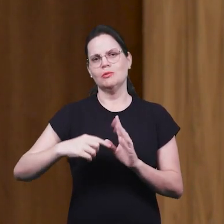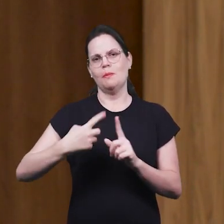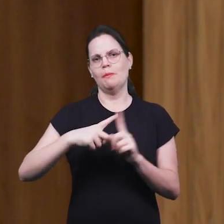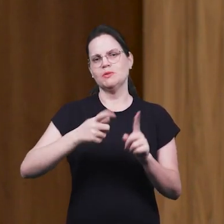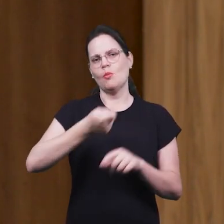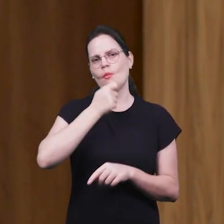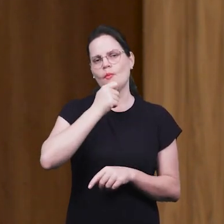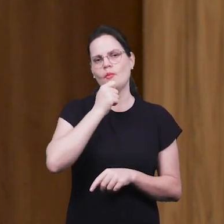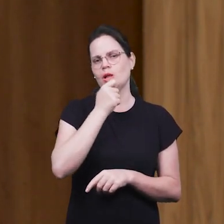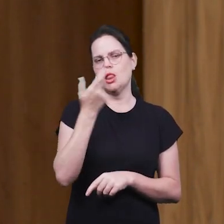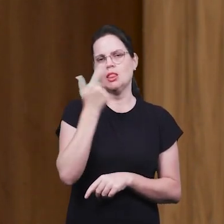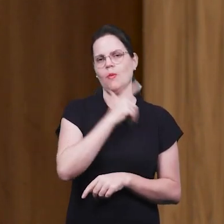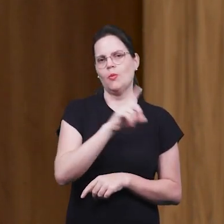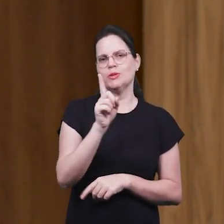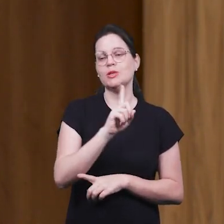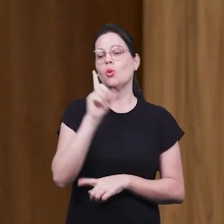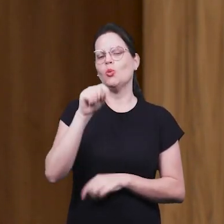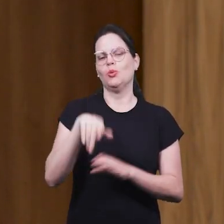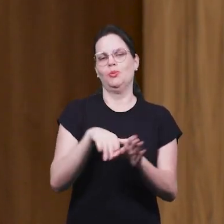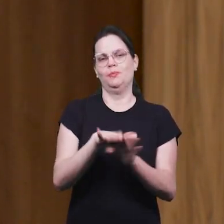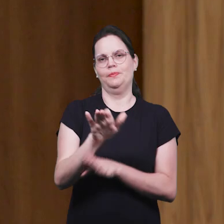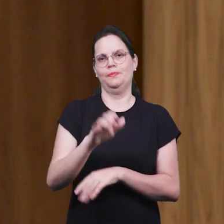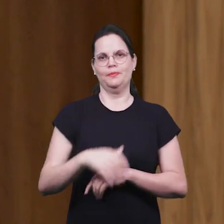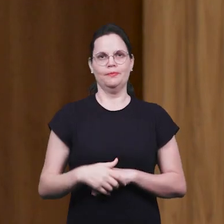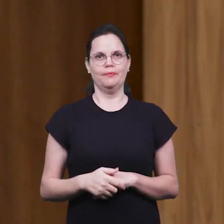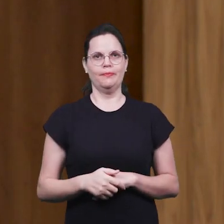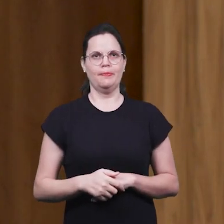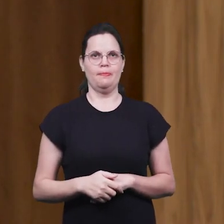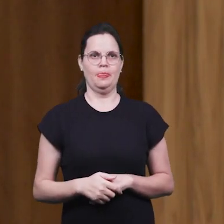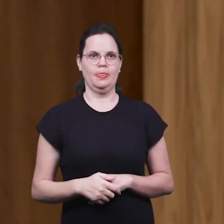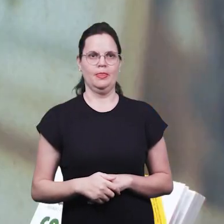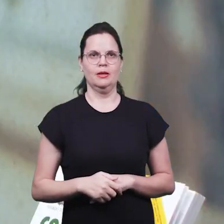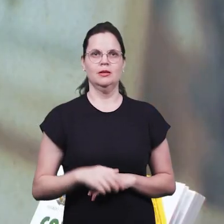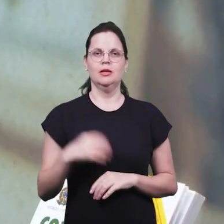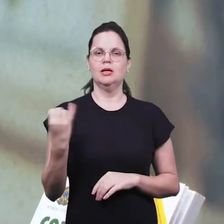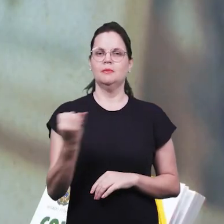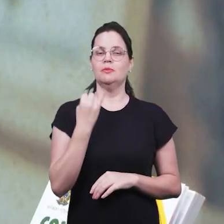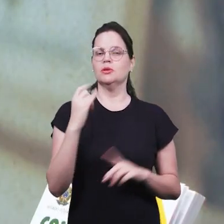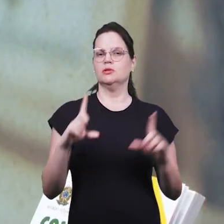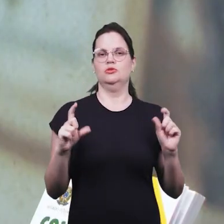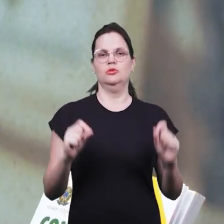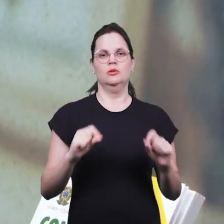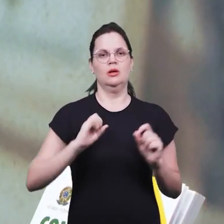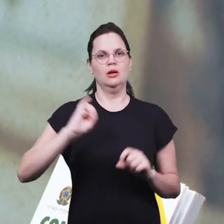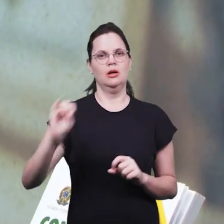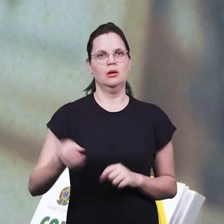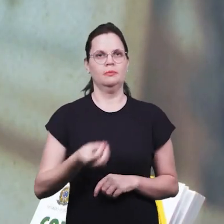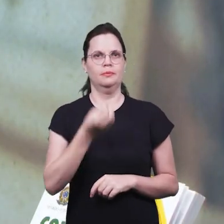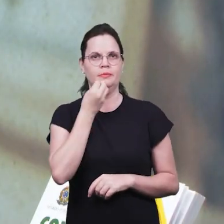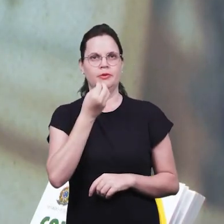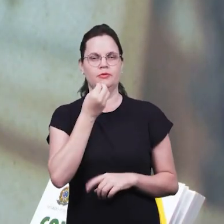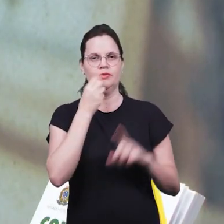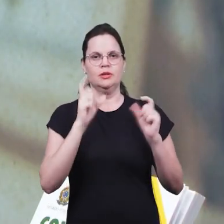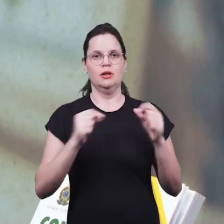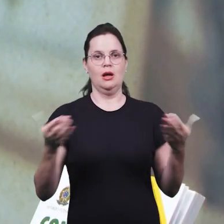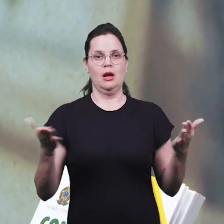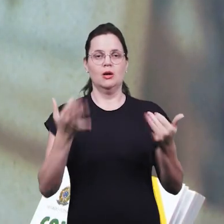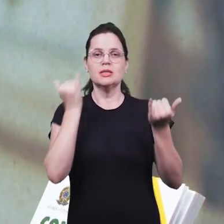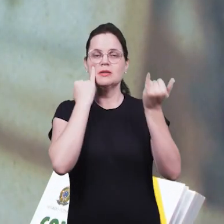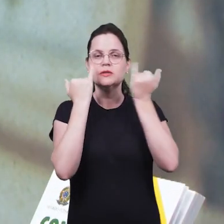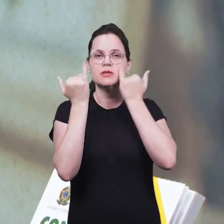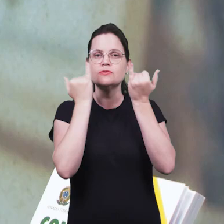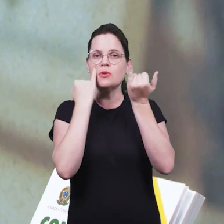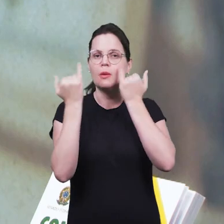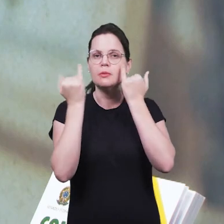algum direito violado? O que você orienta para elas hoje? Muito importante hoje aproveitar essa era da informação que nós